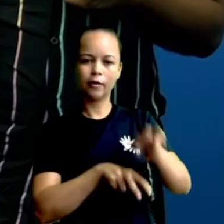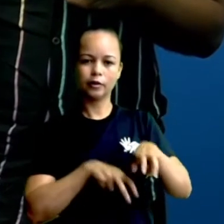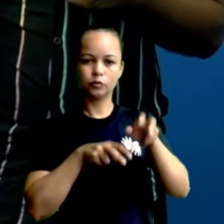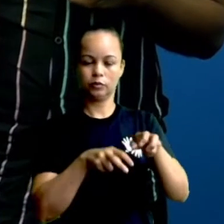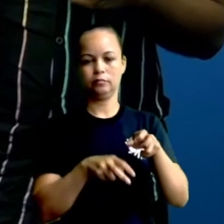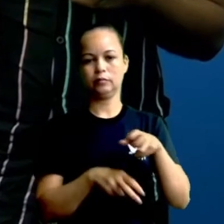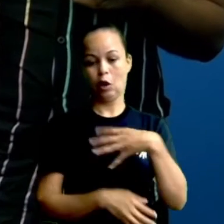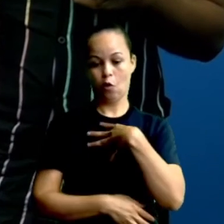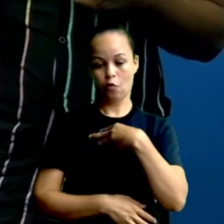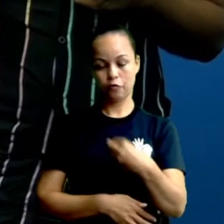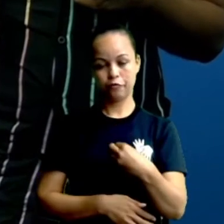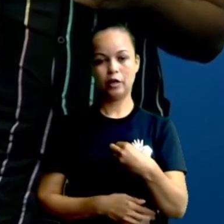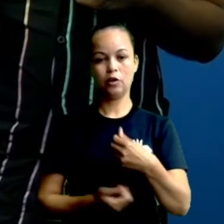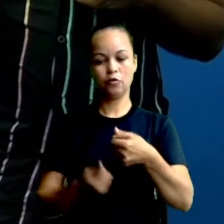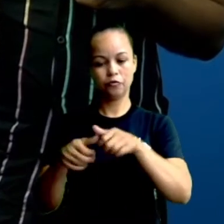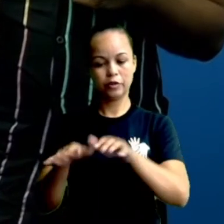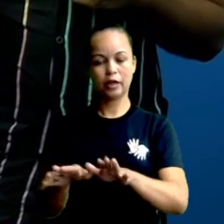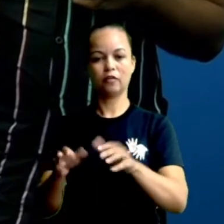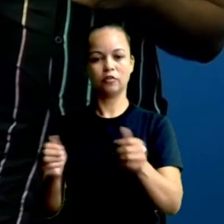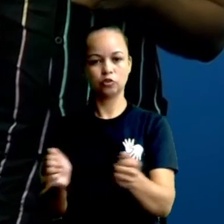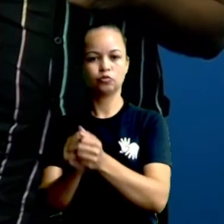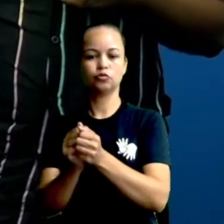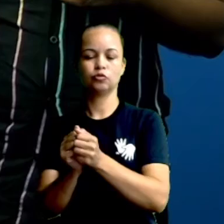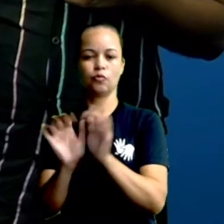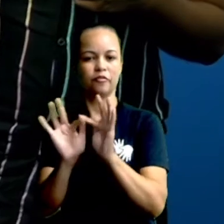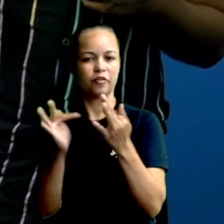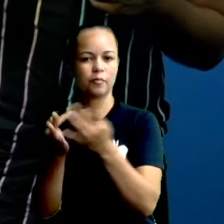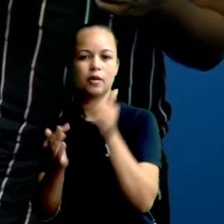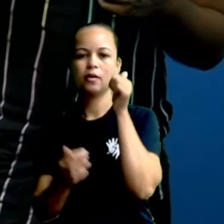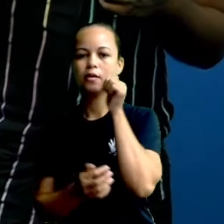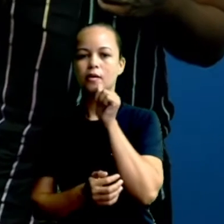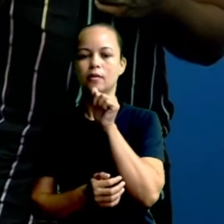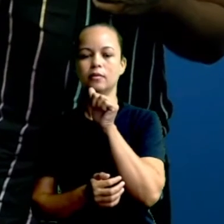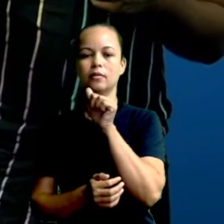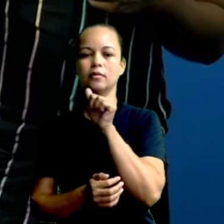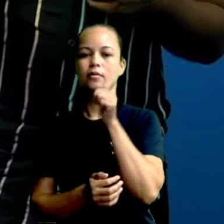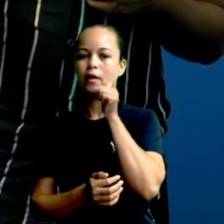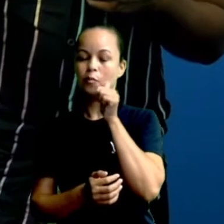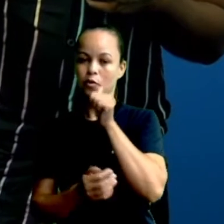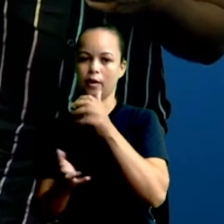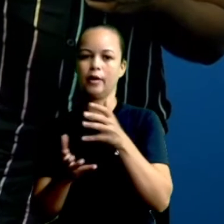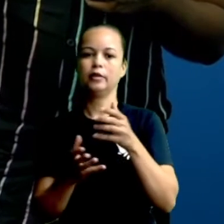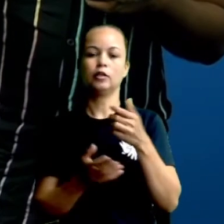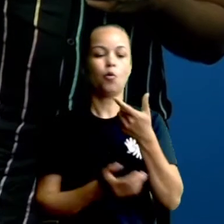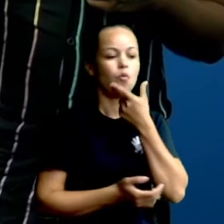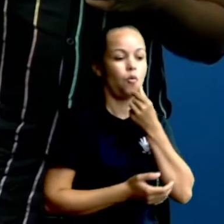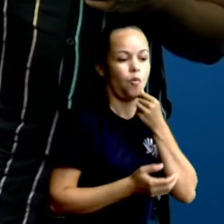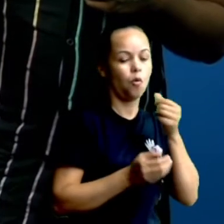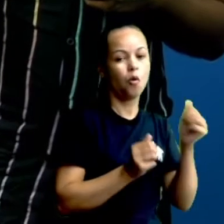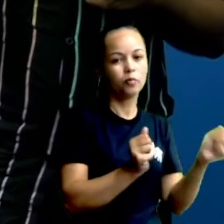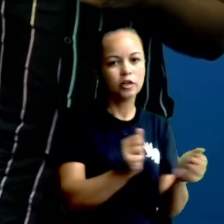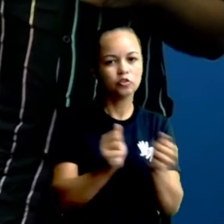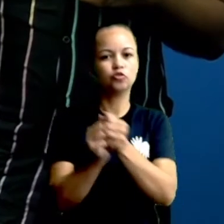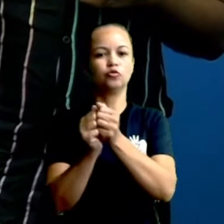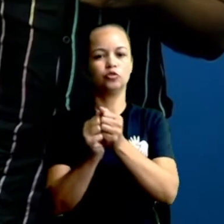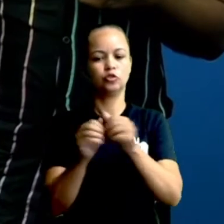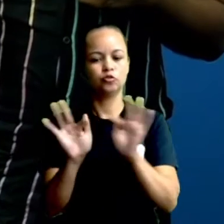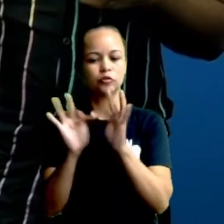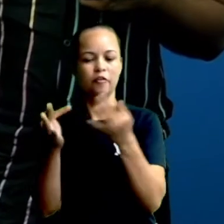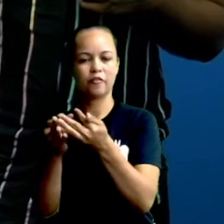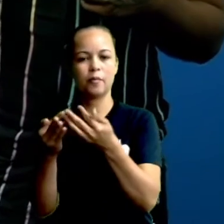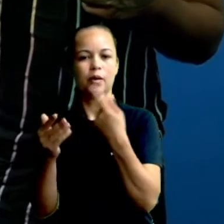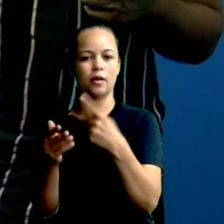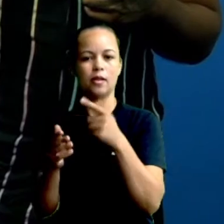filho, geralmente, ficava com a família da mulher, né? O homem ia para a família da mulher quando casava com ela. E o